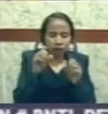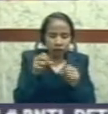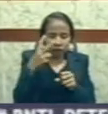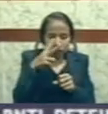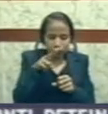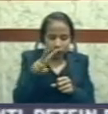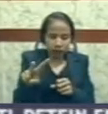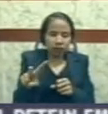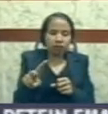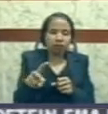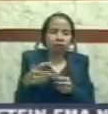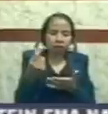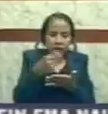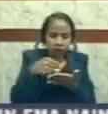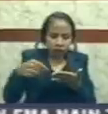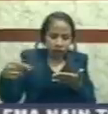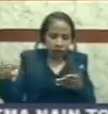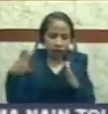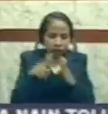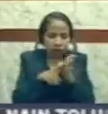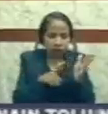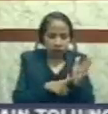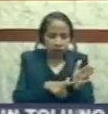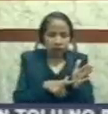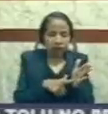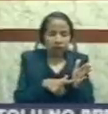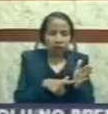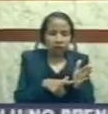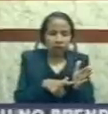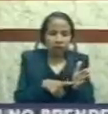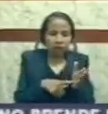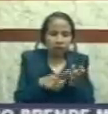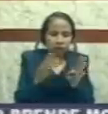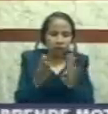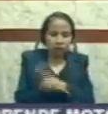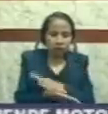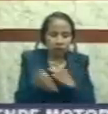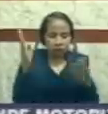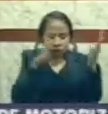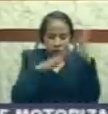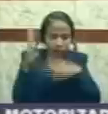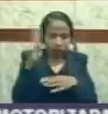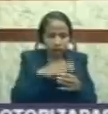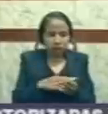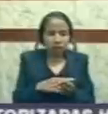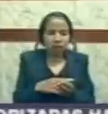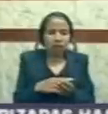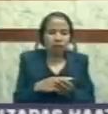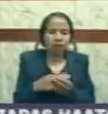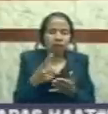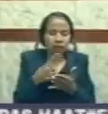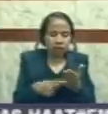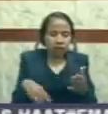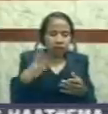ajustamento, ajustamento, ba lei irá nebe que saia nessa preocupação, ba saída